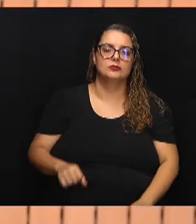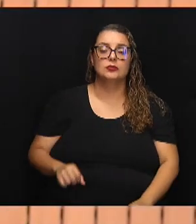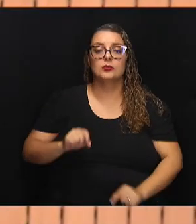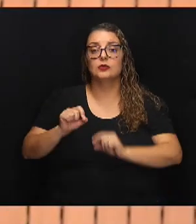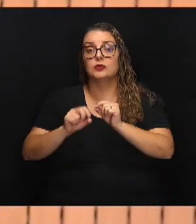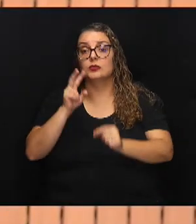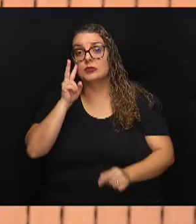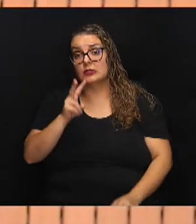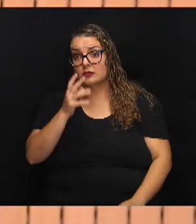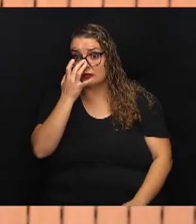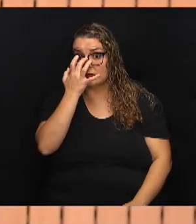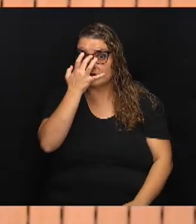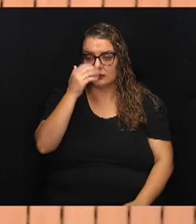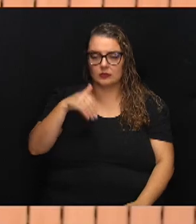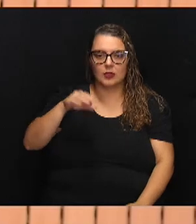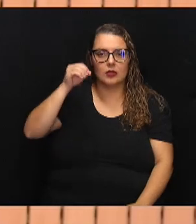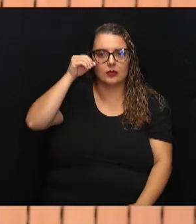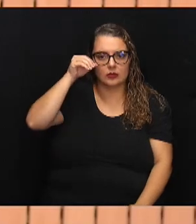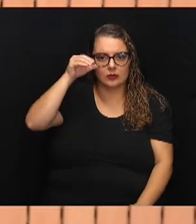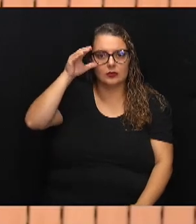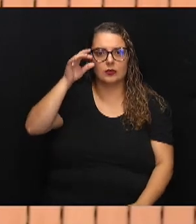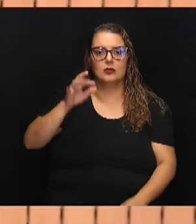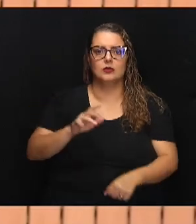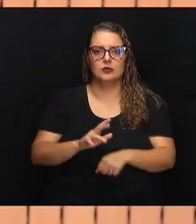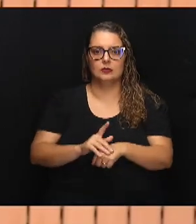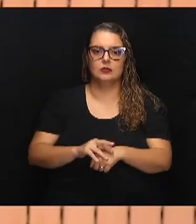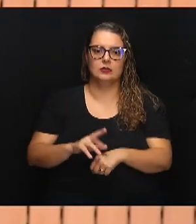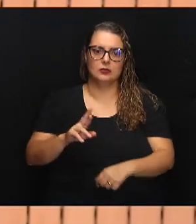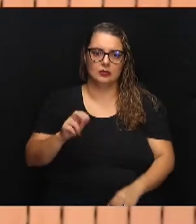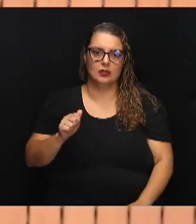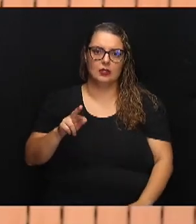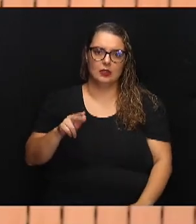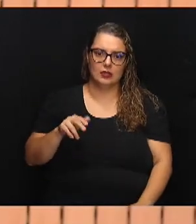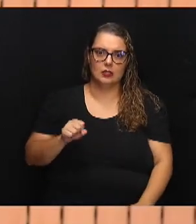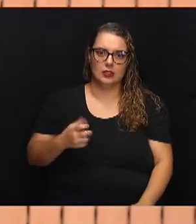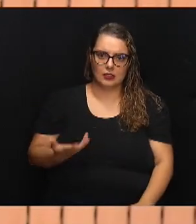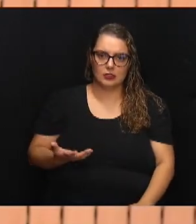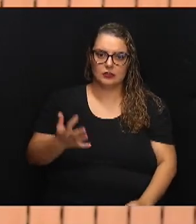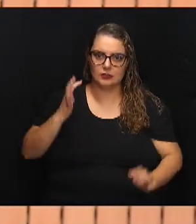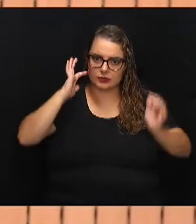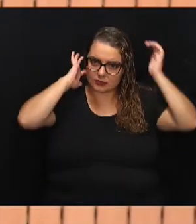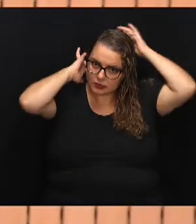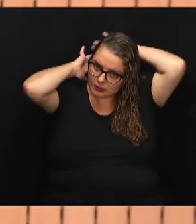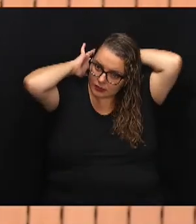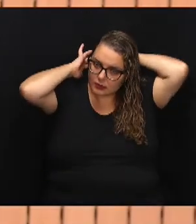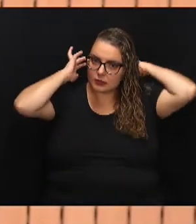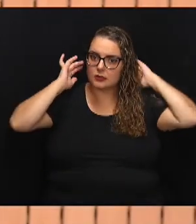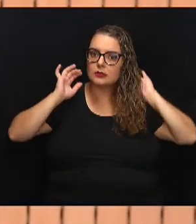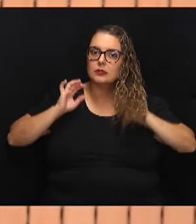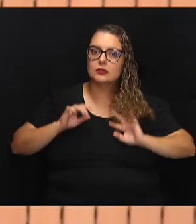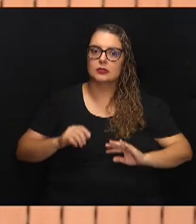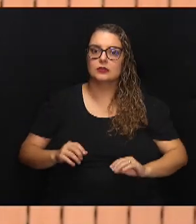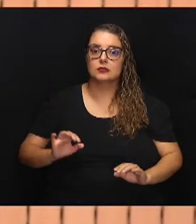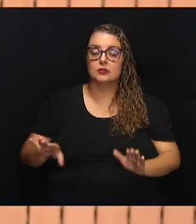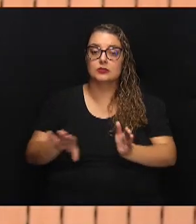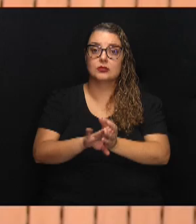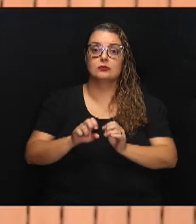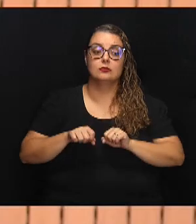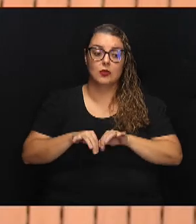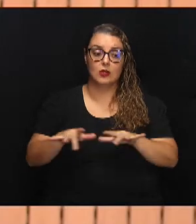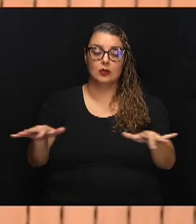vez mais conhecimento sobre as doenças raras, isso está vindo em larga escala,